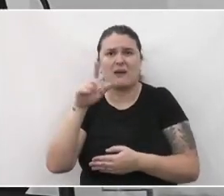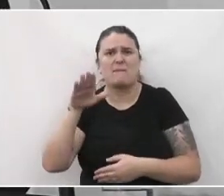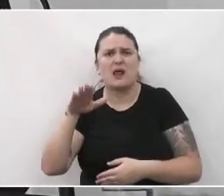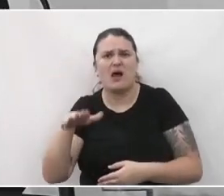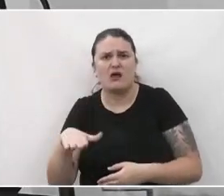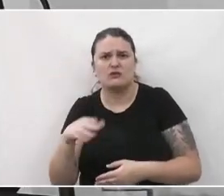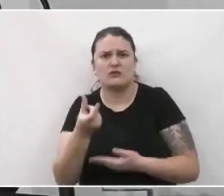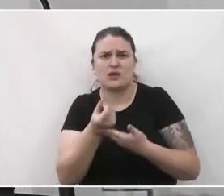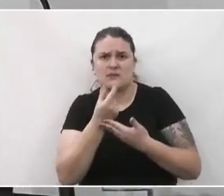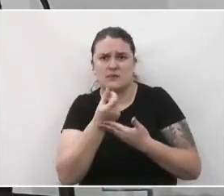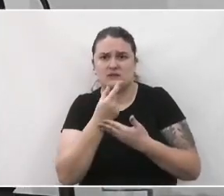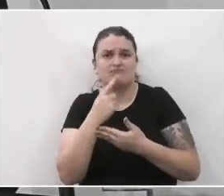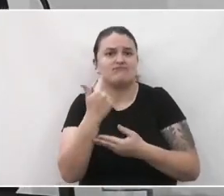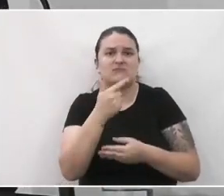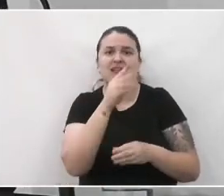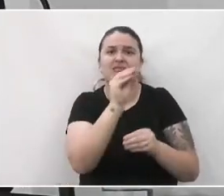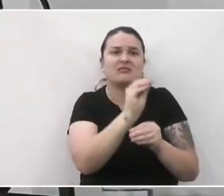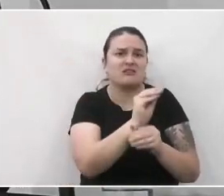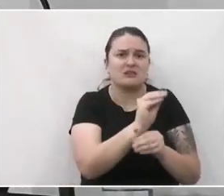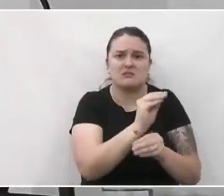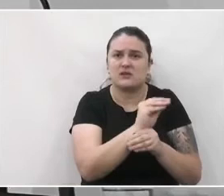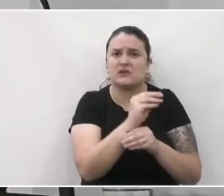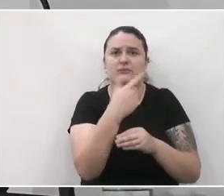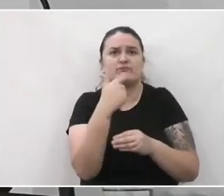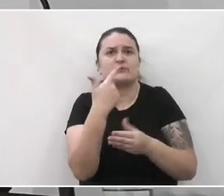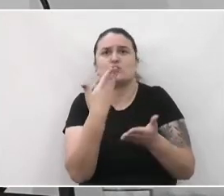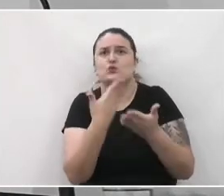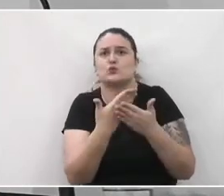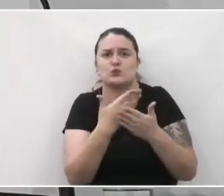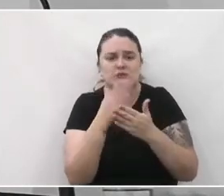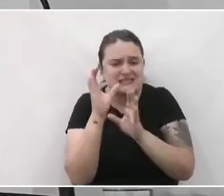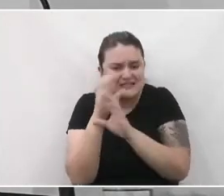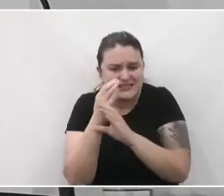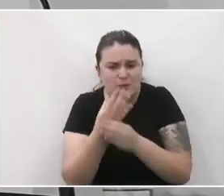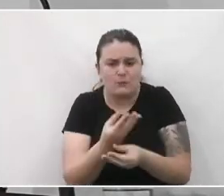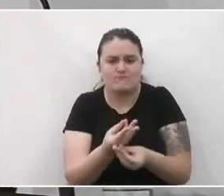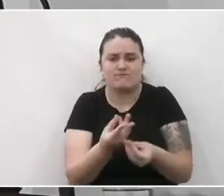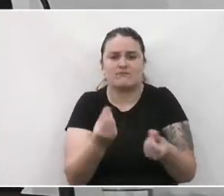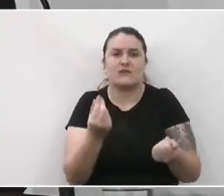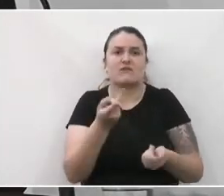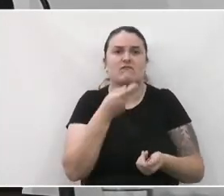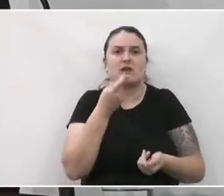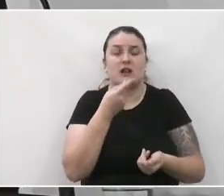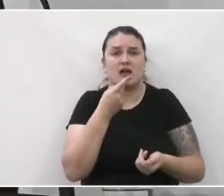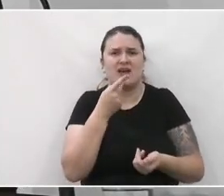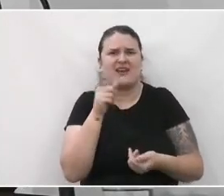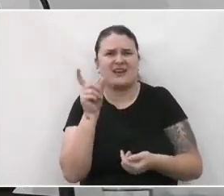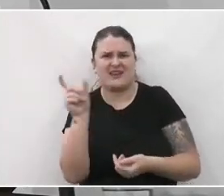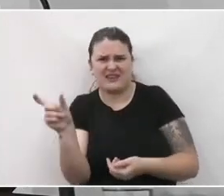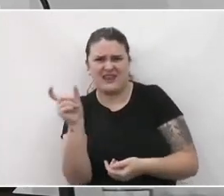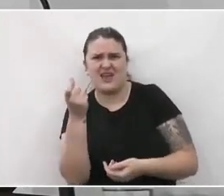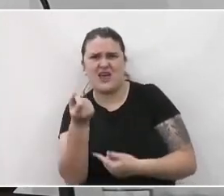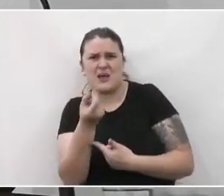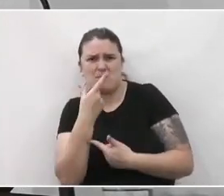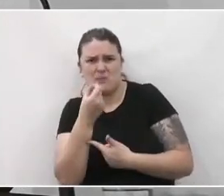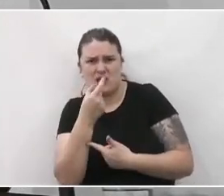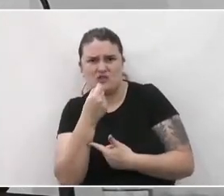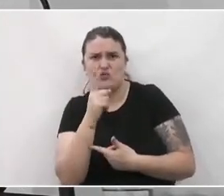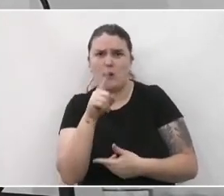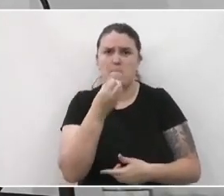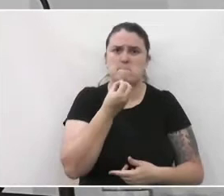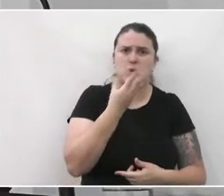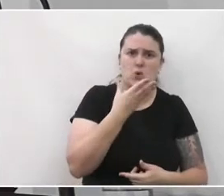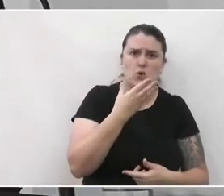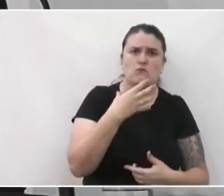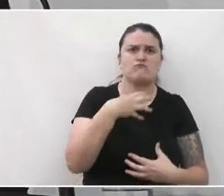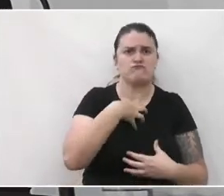tratamentos, não vamos ter nenhum estudo científico de qualidade, nem para se falar se essa medicação faz o efeito ou não